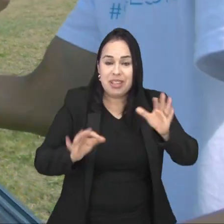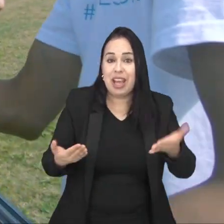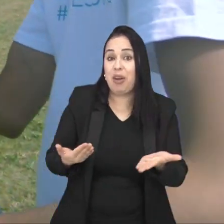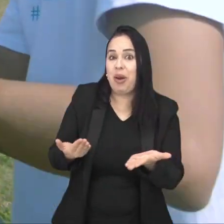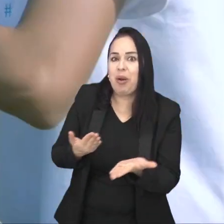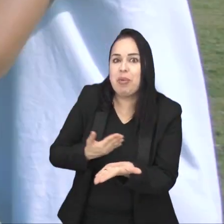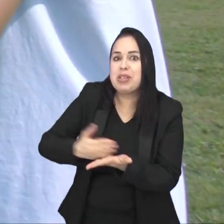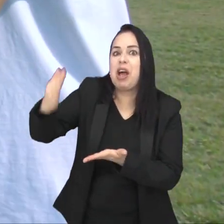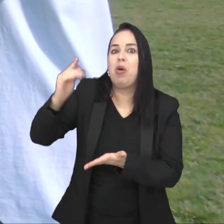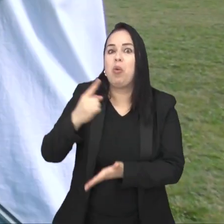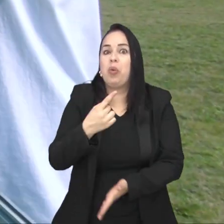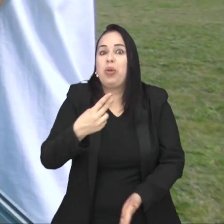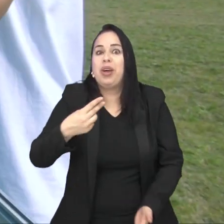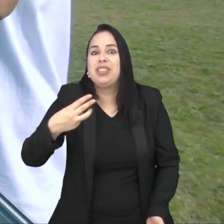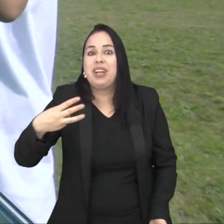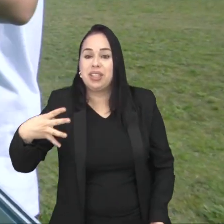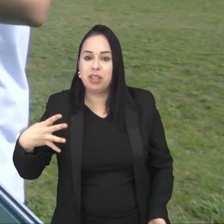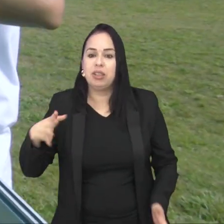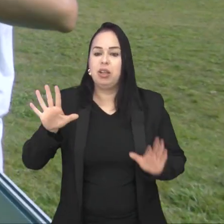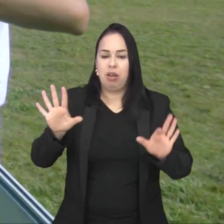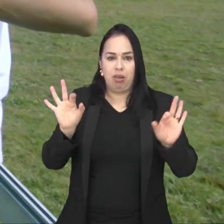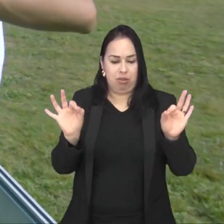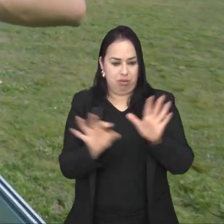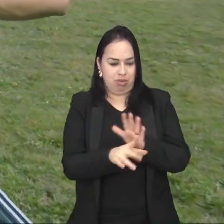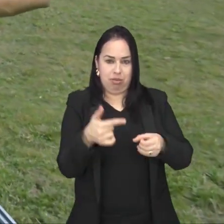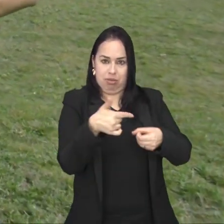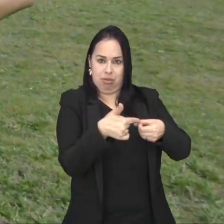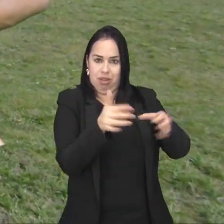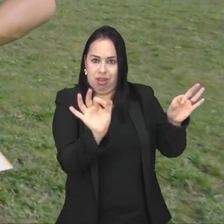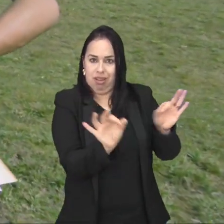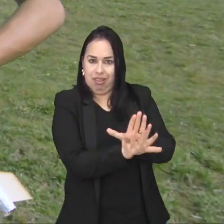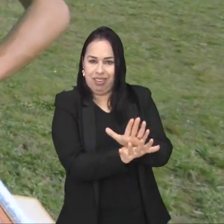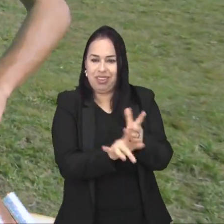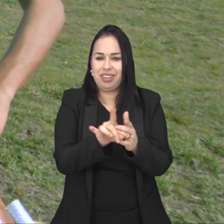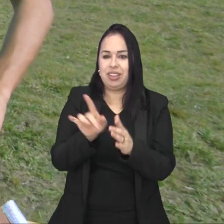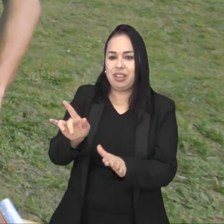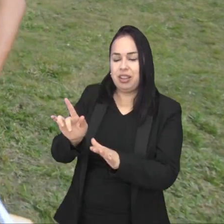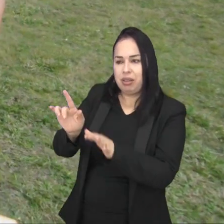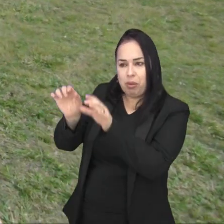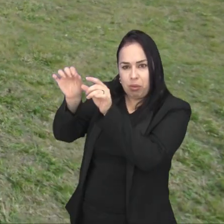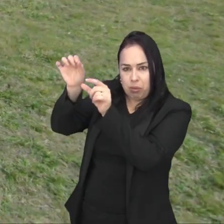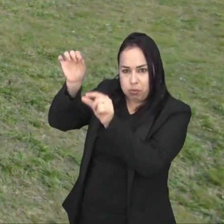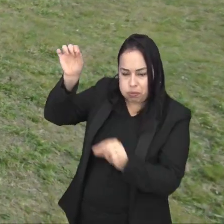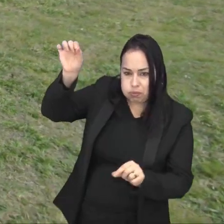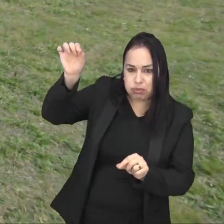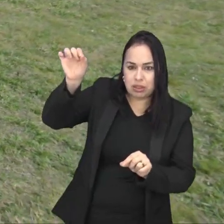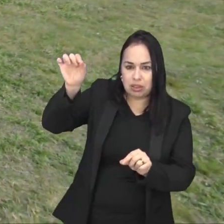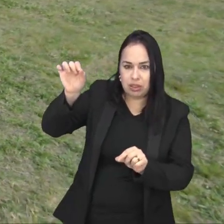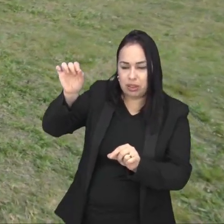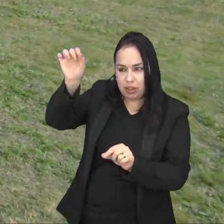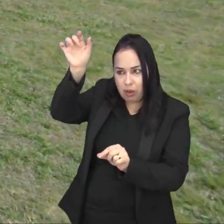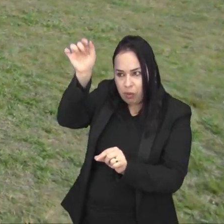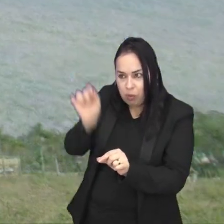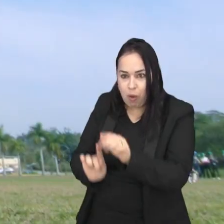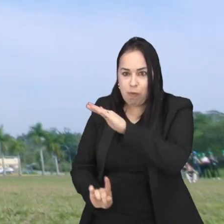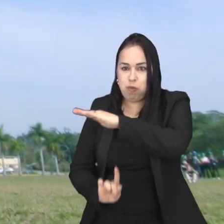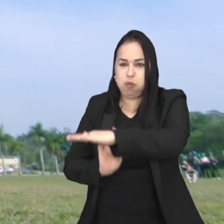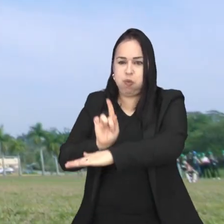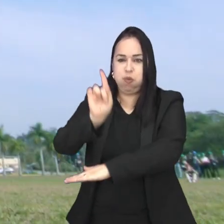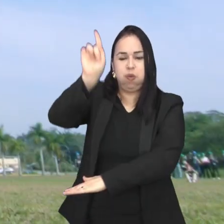da preparação, hora de iniciar os lançamentos, combustível, ok. Base de lançamento,